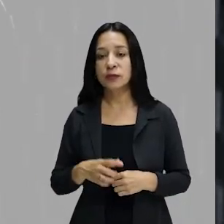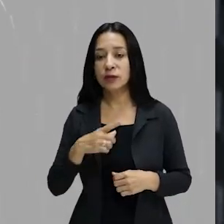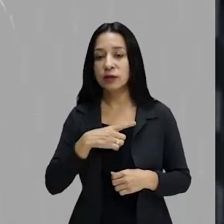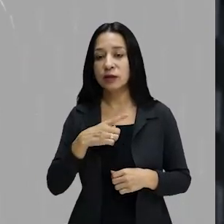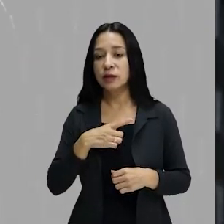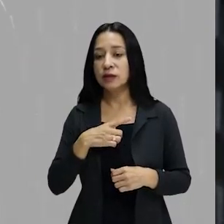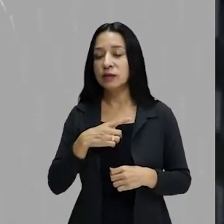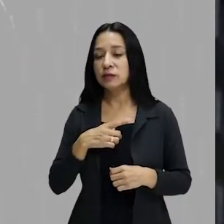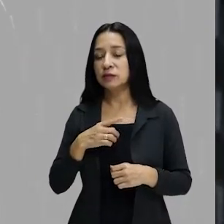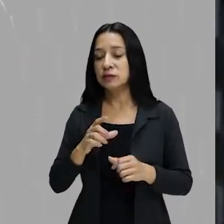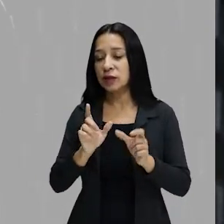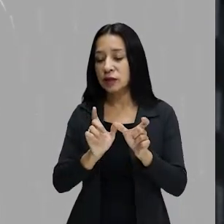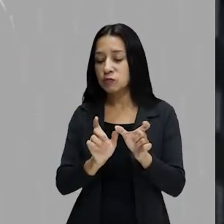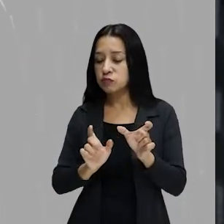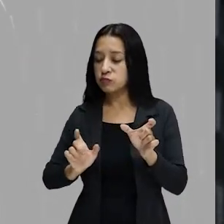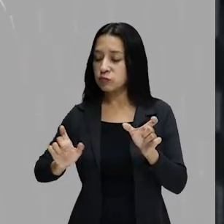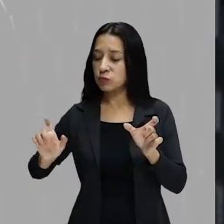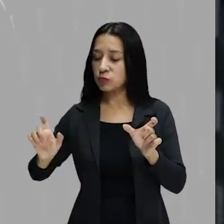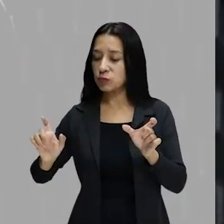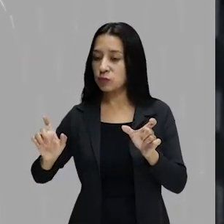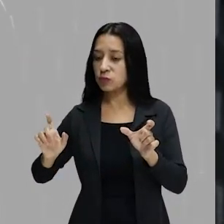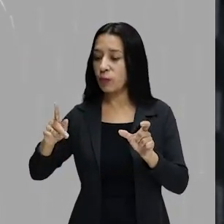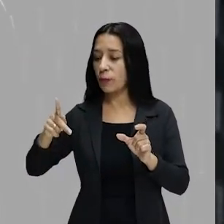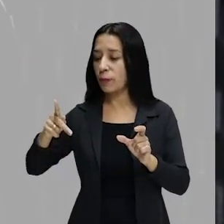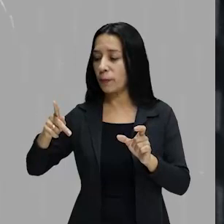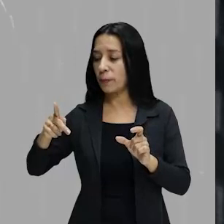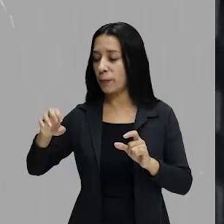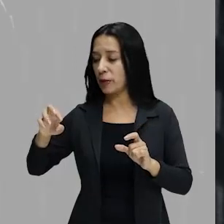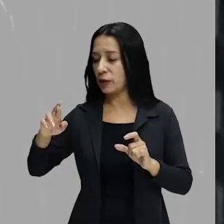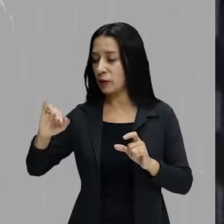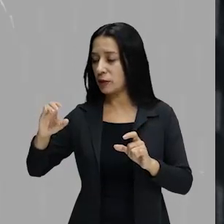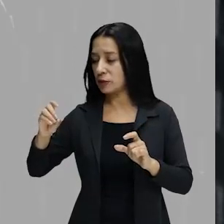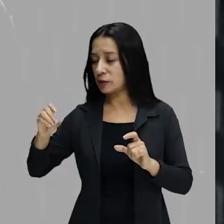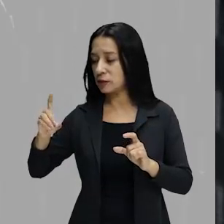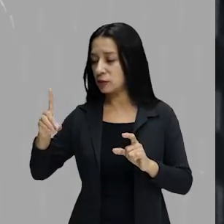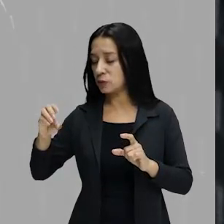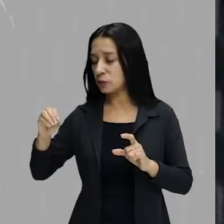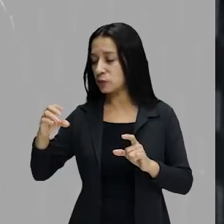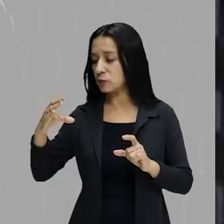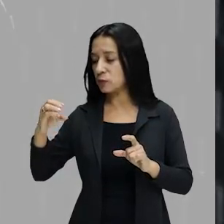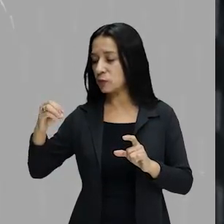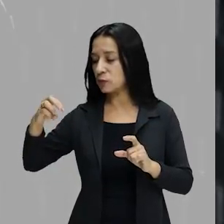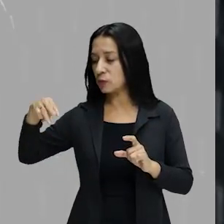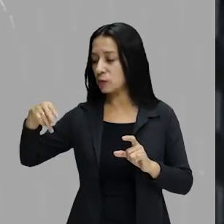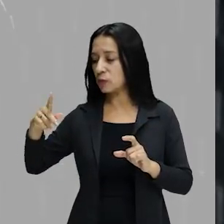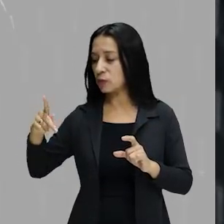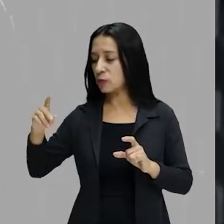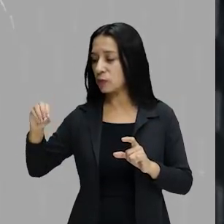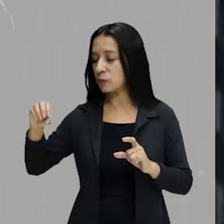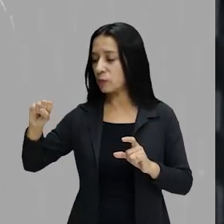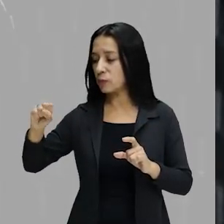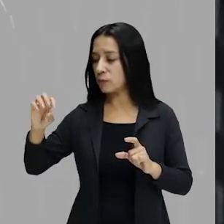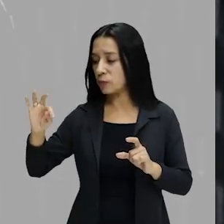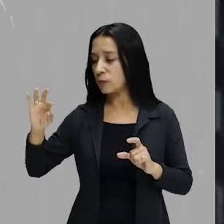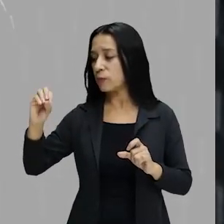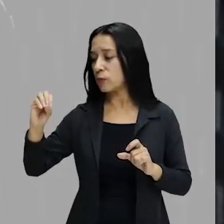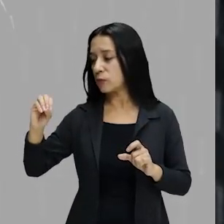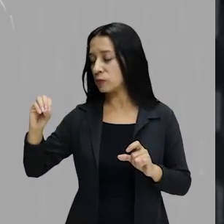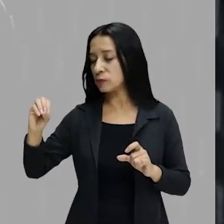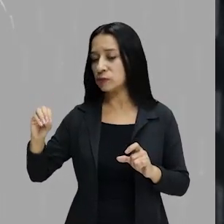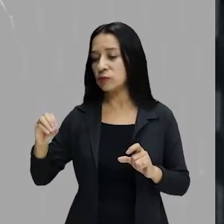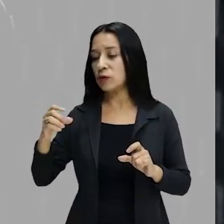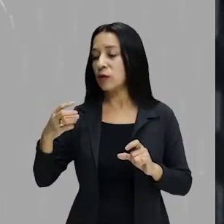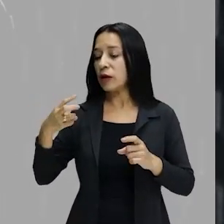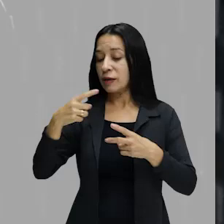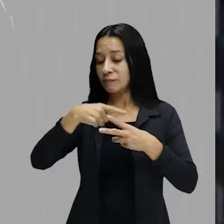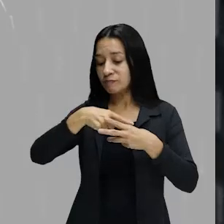tenho uma construção de um período composto por 3 orações, sendo que eu tenho um período